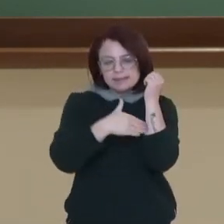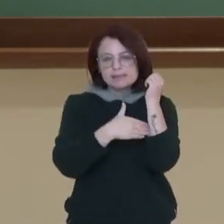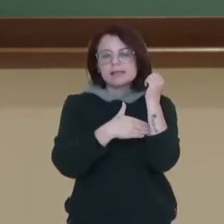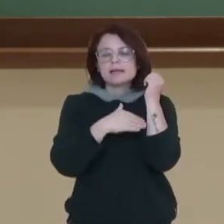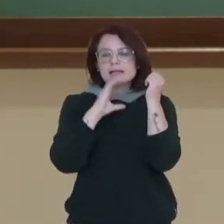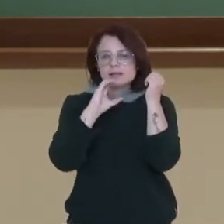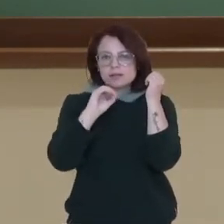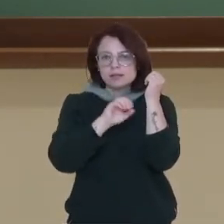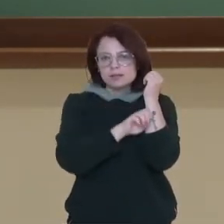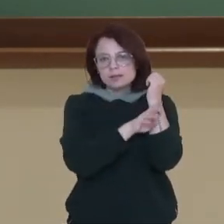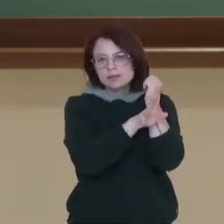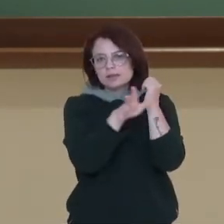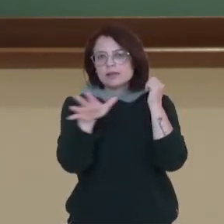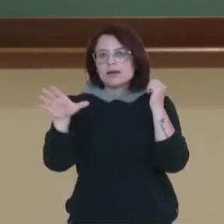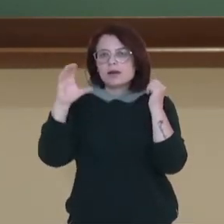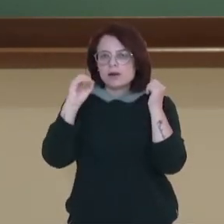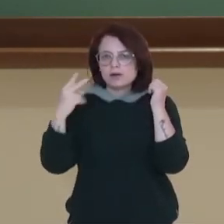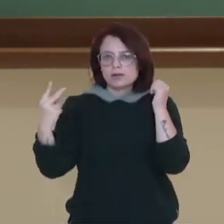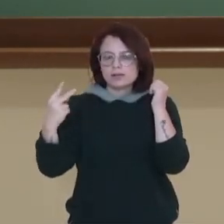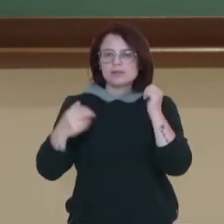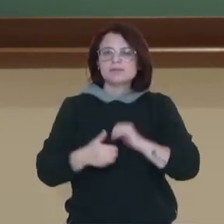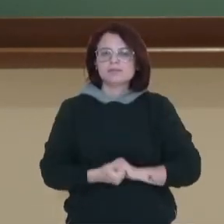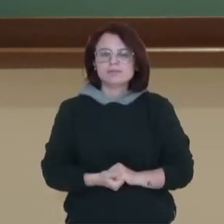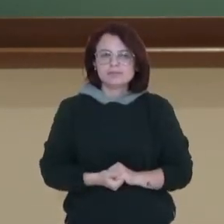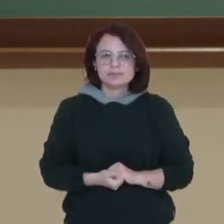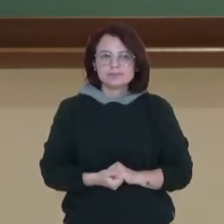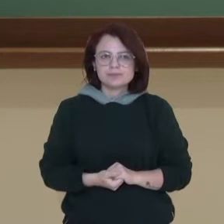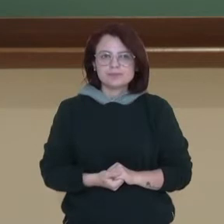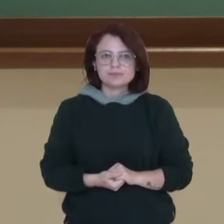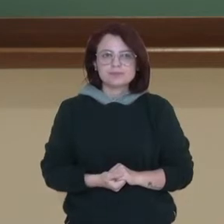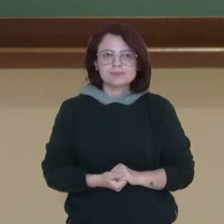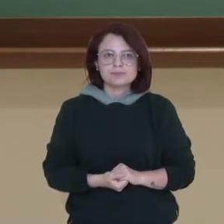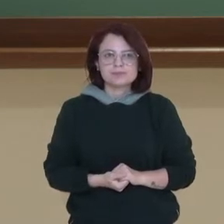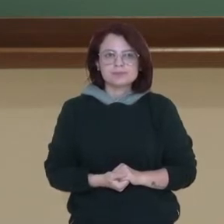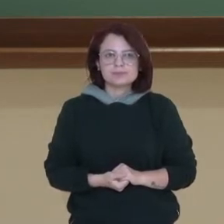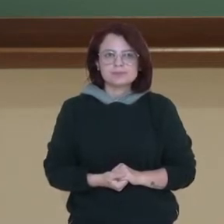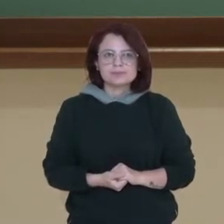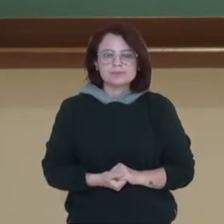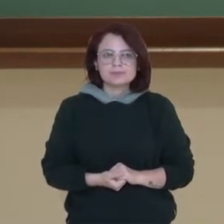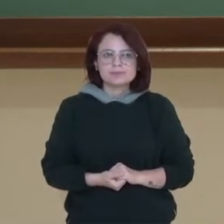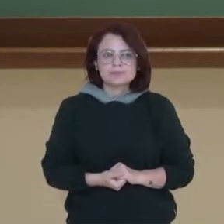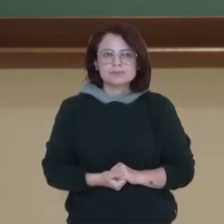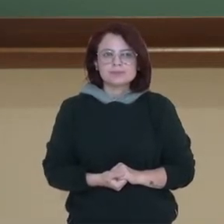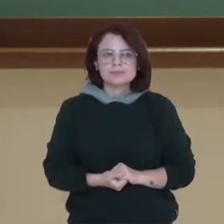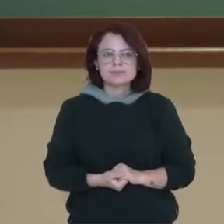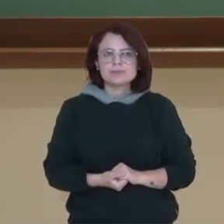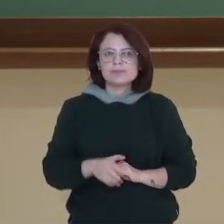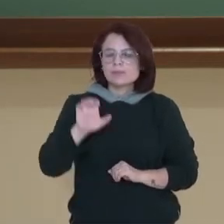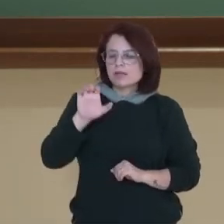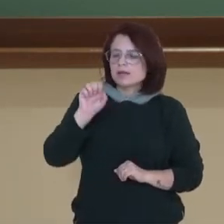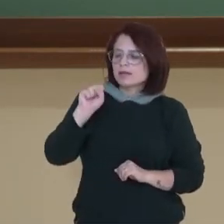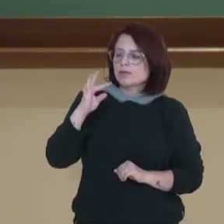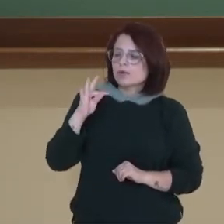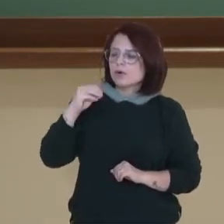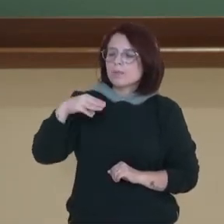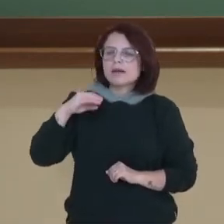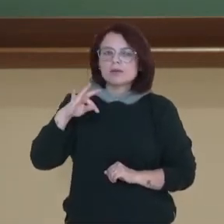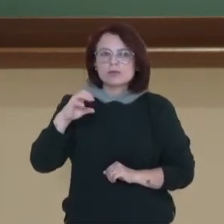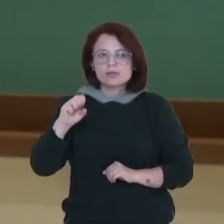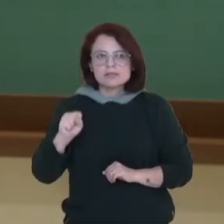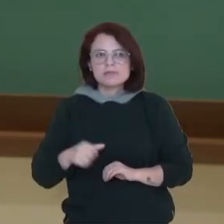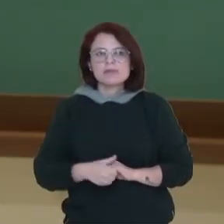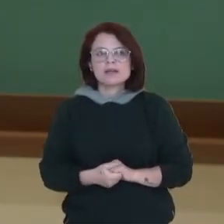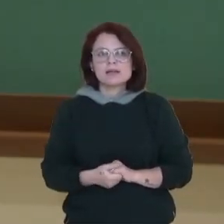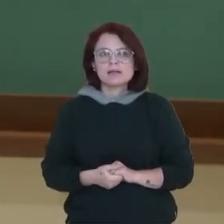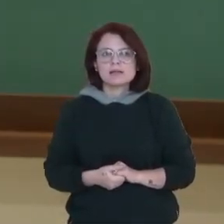sair gás oxigênio depois que foi feita a fotossíntese, ok? Os estômatos em si, né? Então